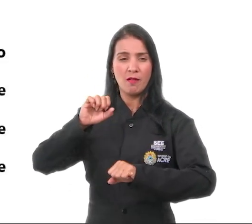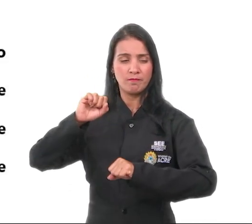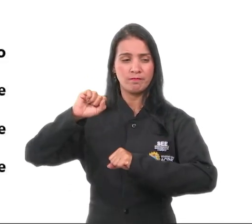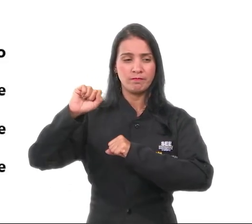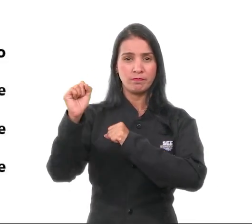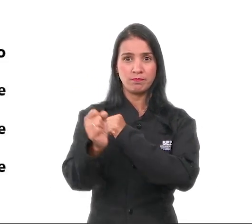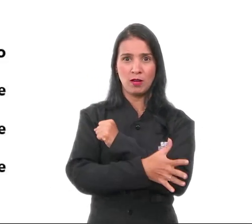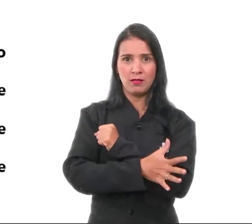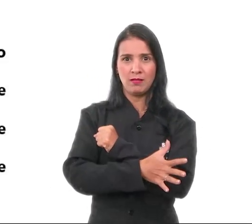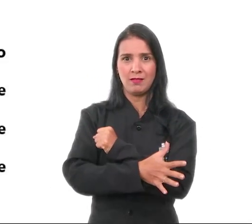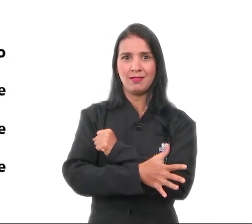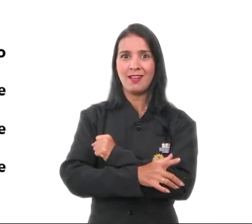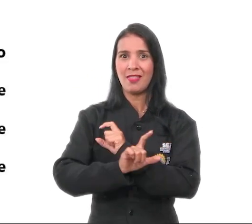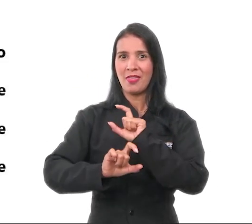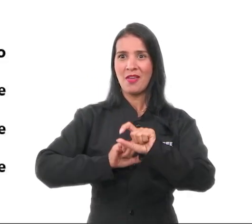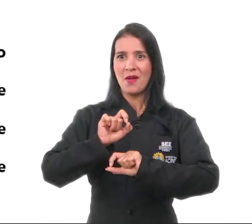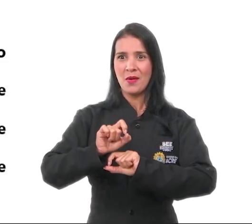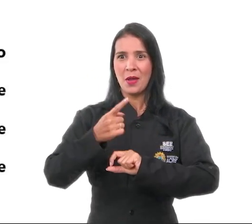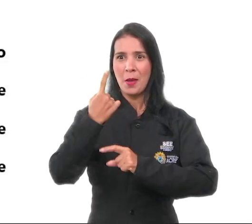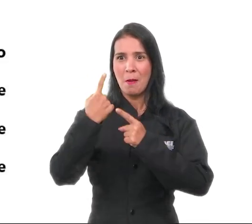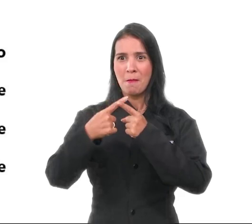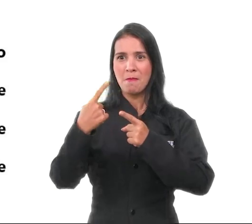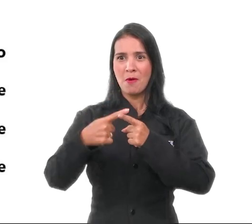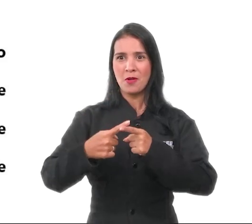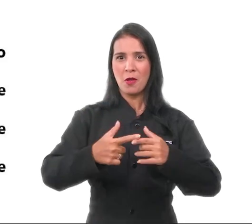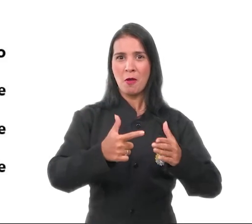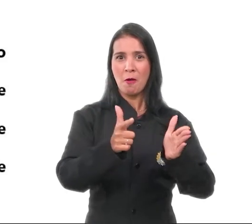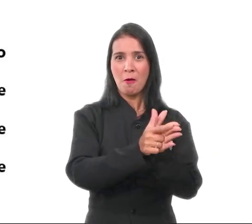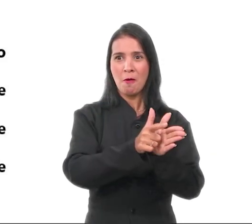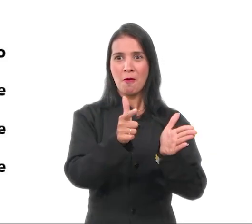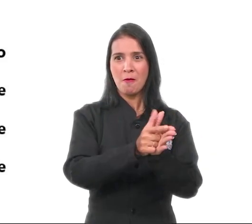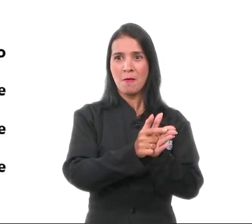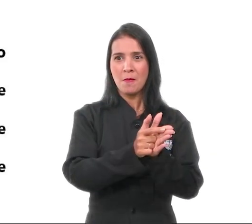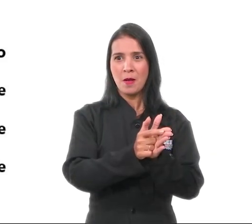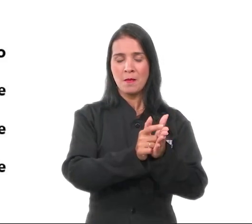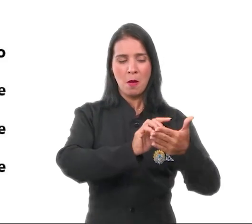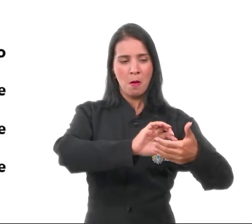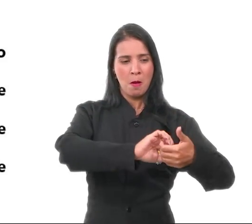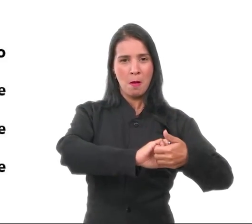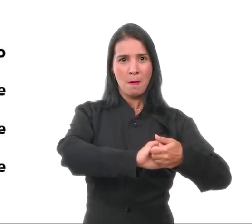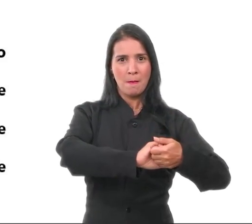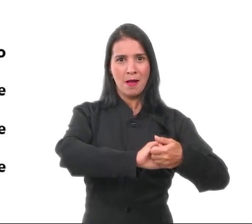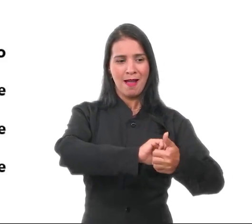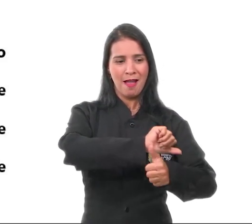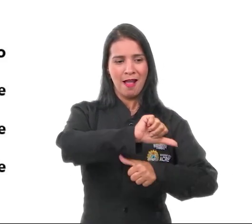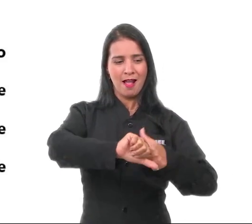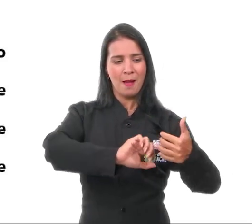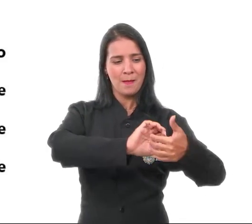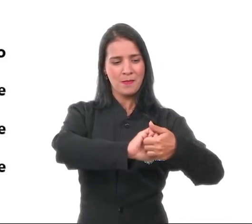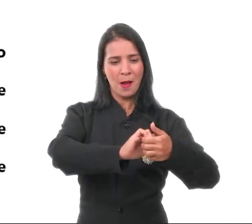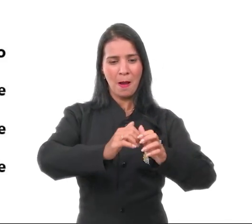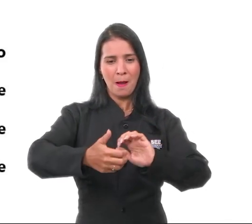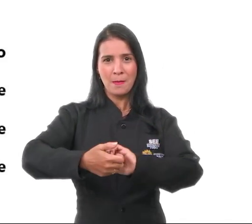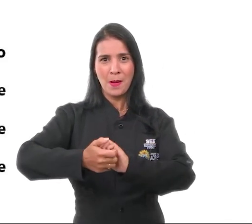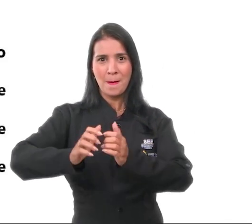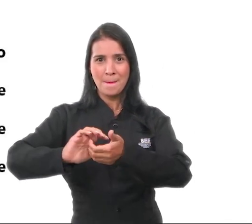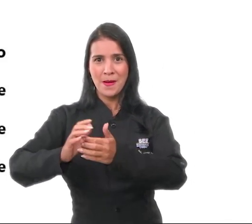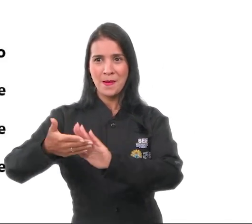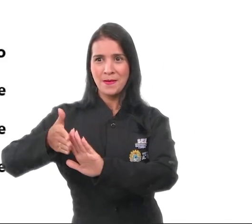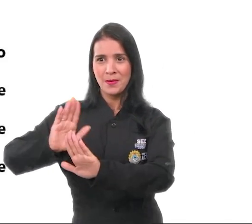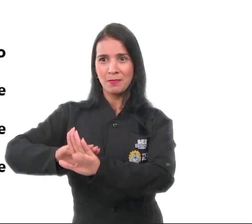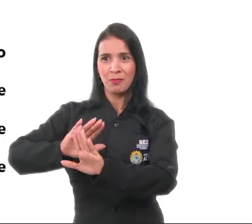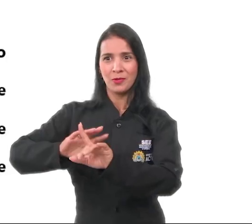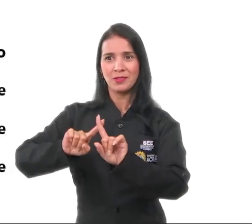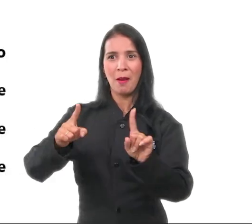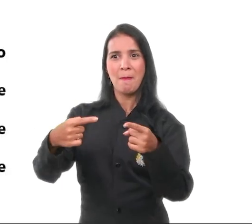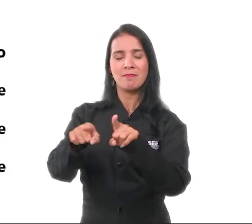estão passando, né, entre as mãos justamente das pessoas que estão nessa figura, mas o dinheiro também vai